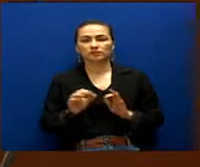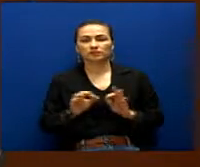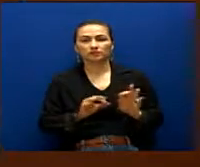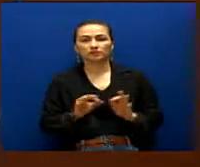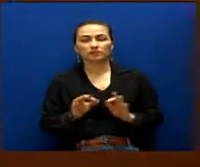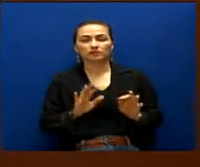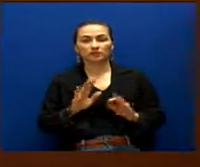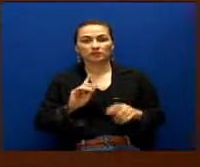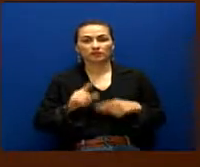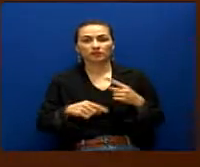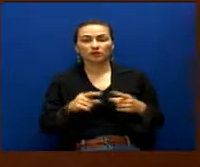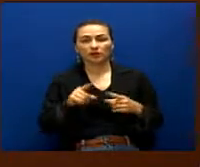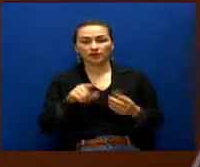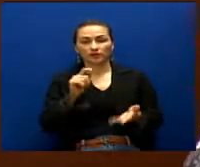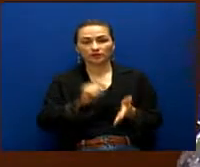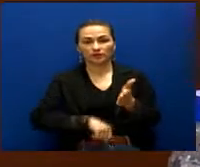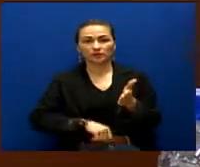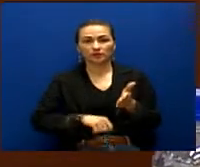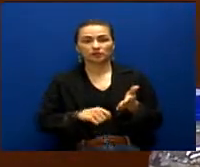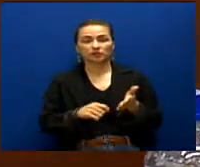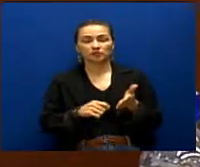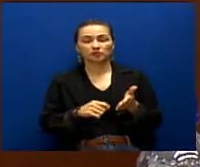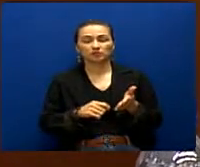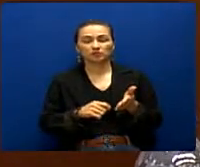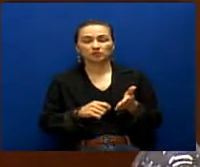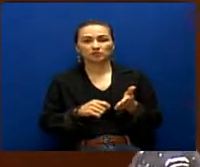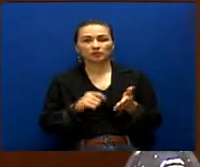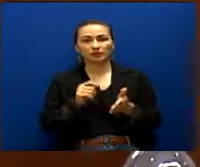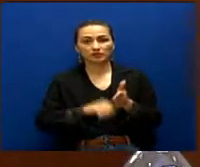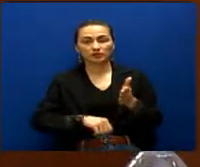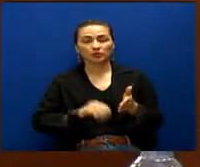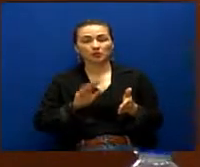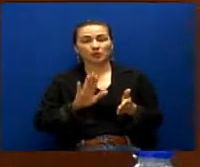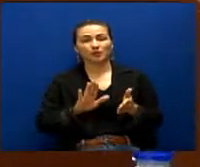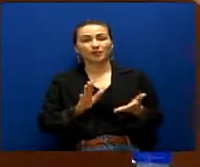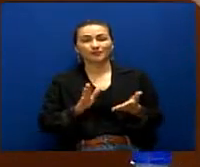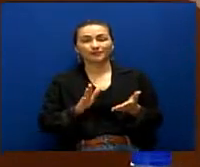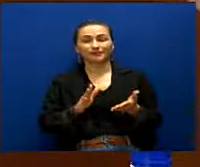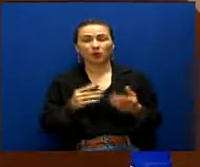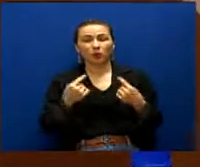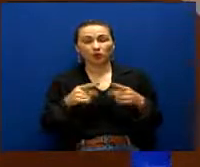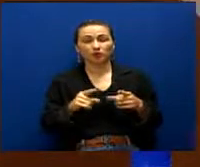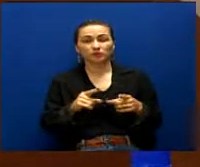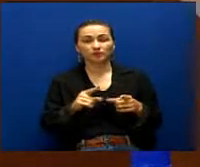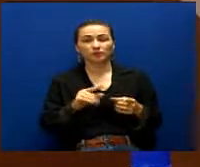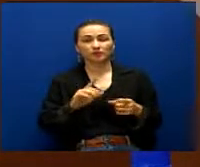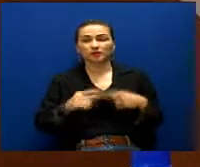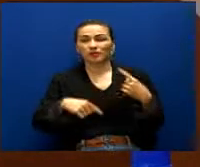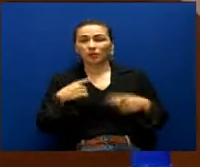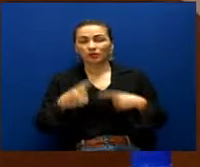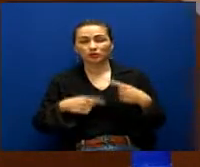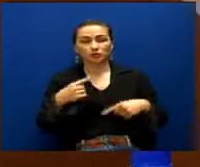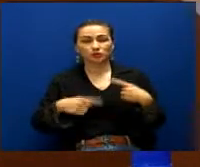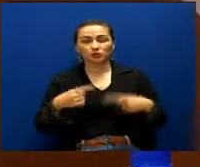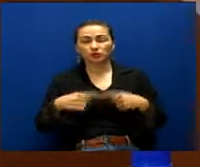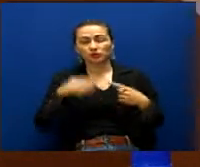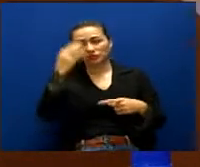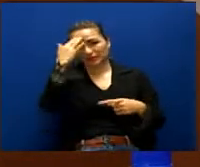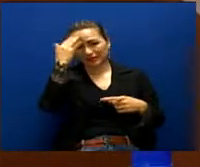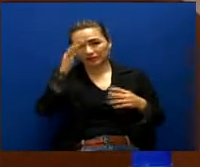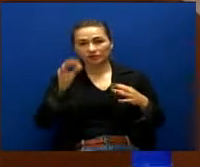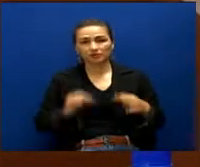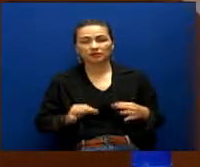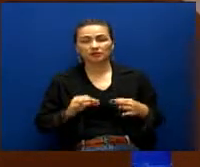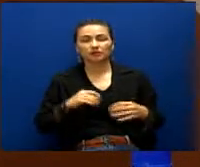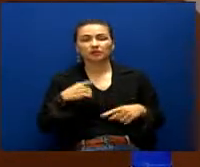do parecer seu, que a gente constatou, na verdade, foi uma falha de interpretação, mas depois aqui, numa discussão, foi feito entendimento, a gente